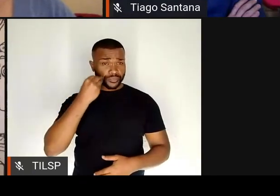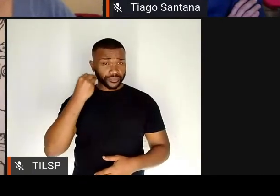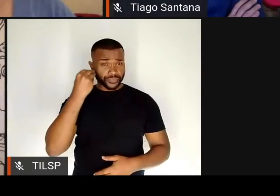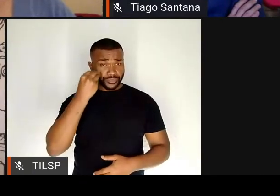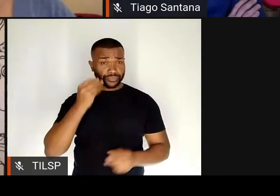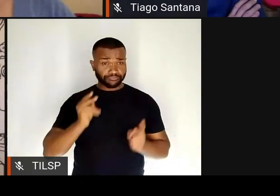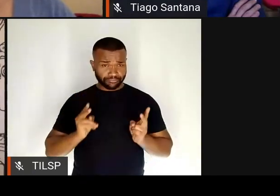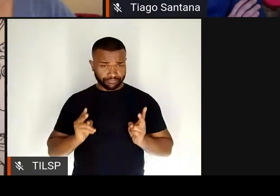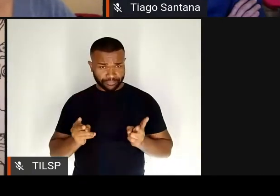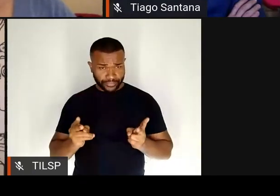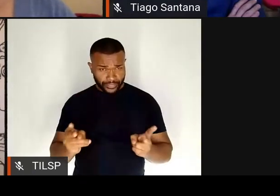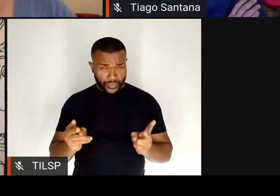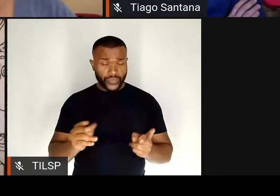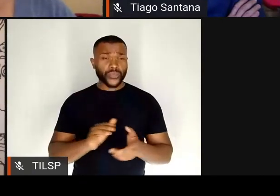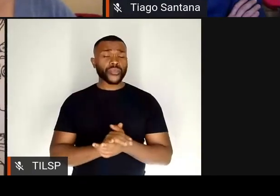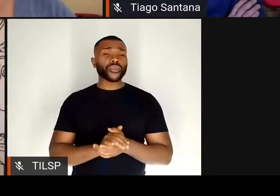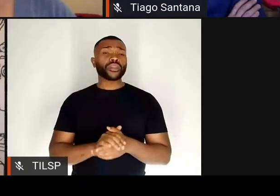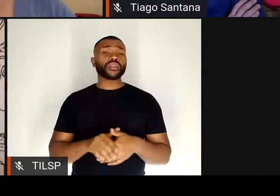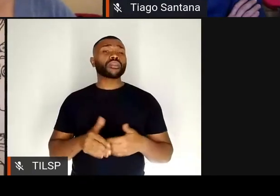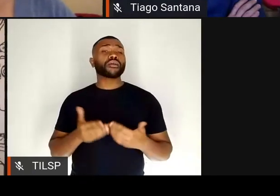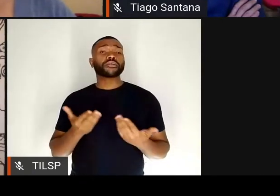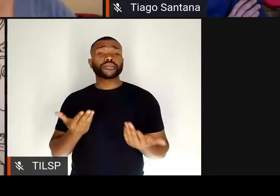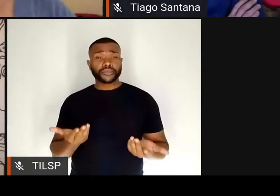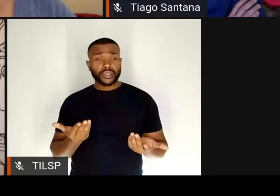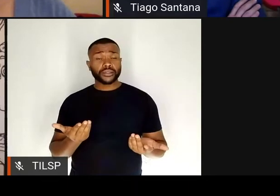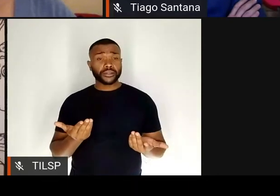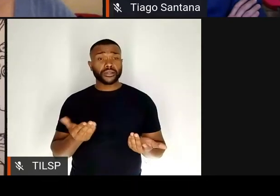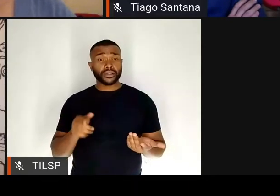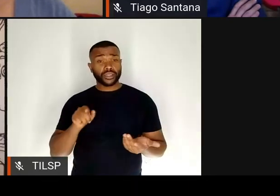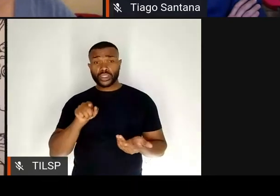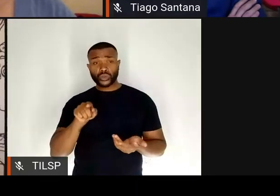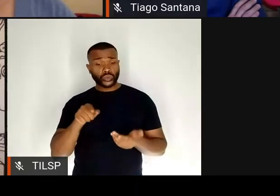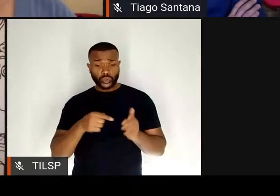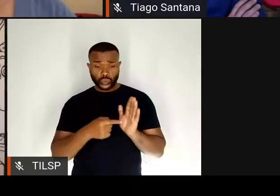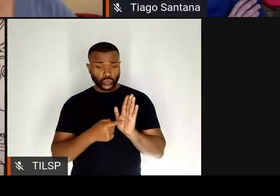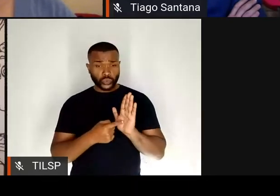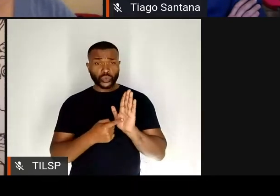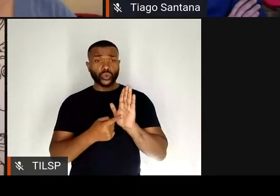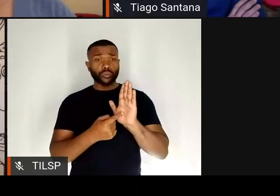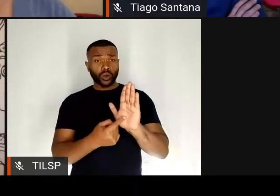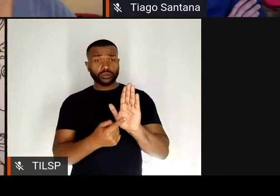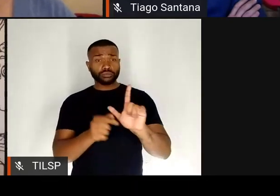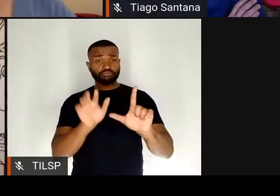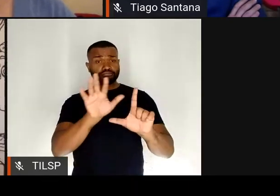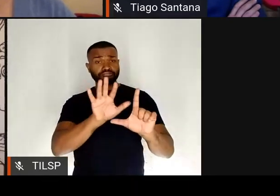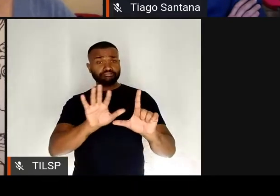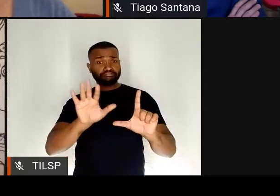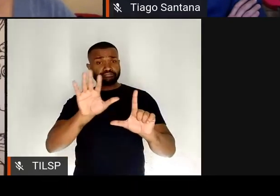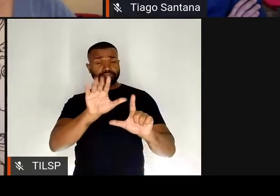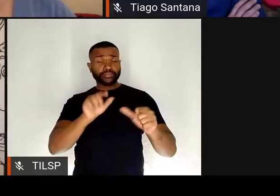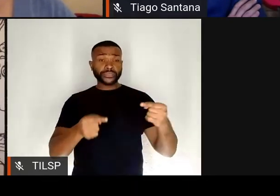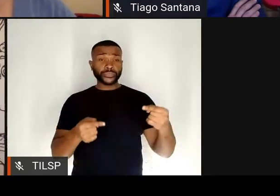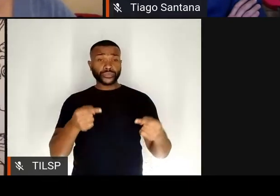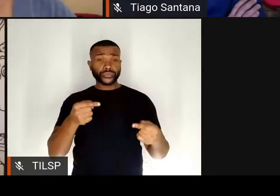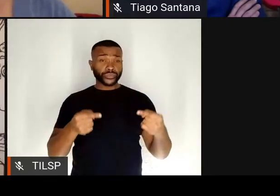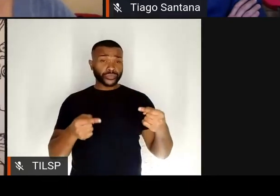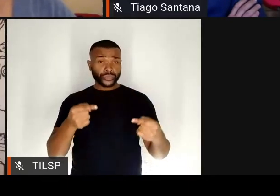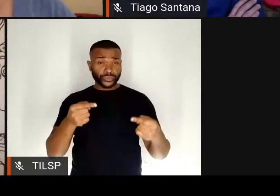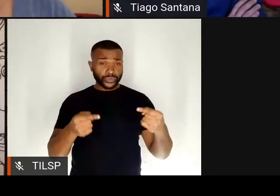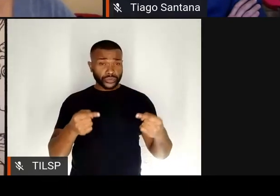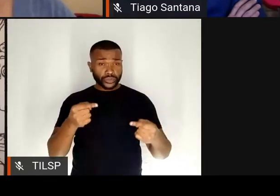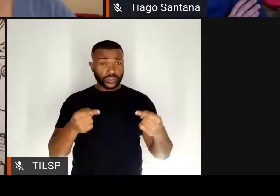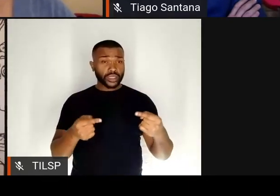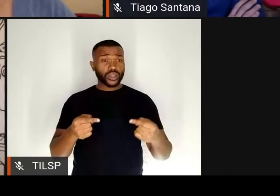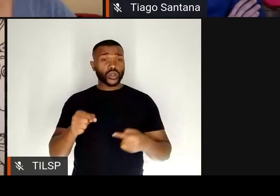Continua. Até que ponto elas não retomam uma estetização da política, como Zontag afirma,